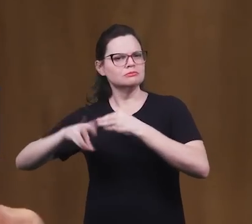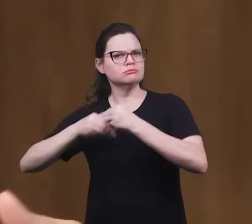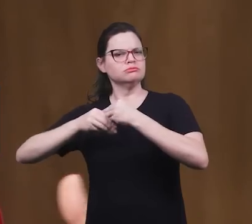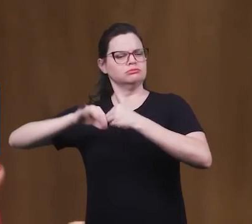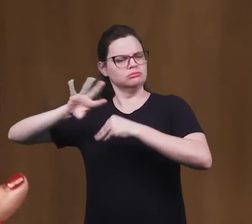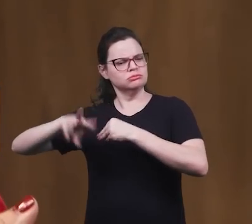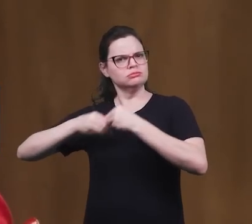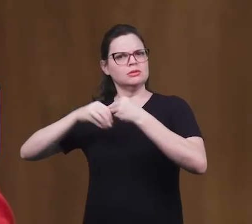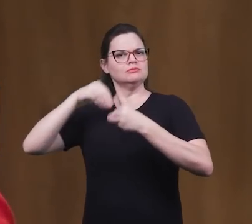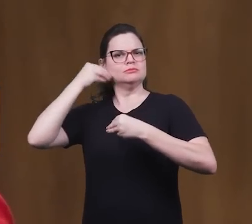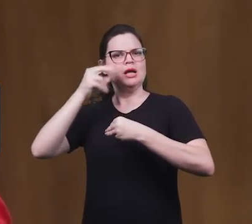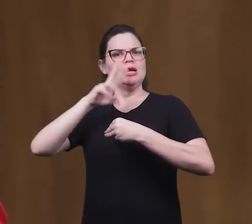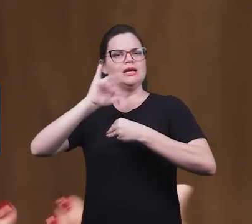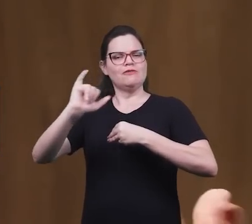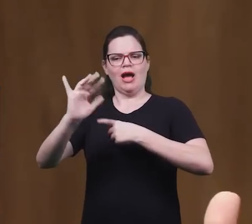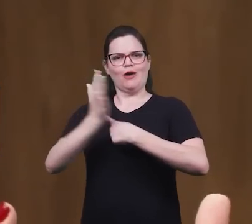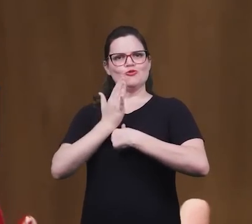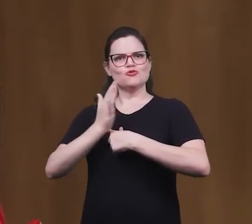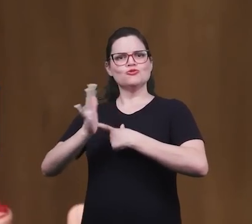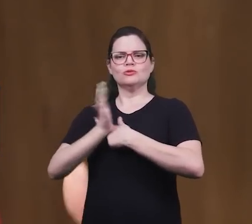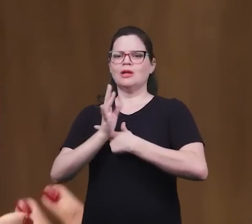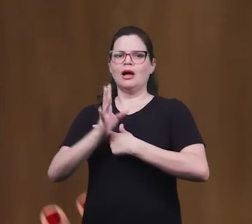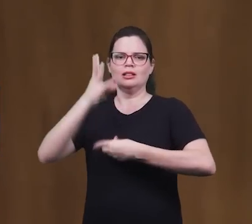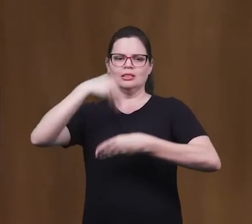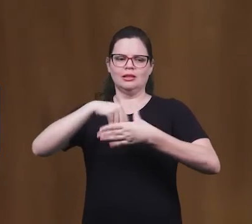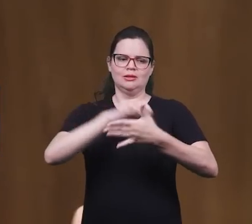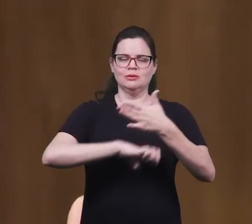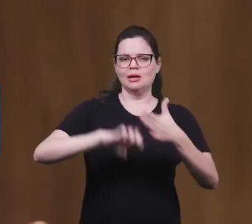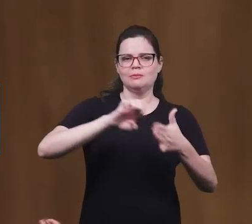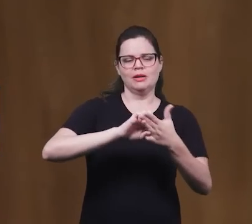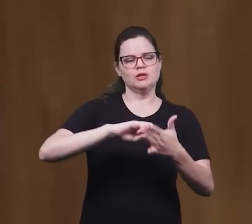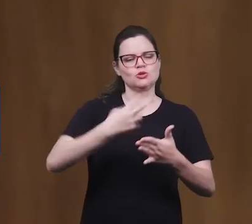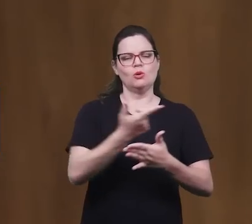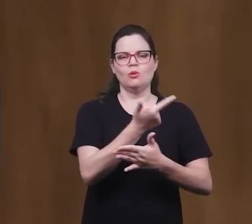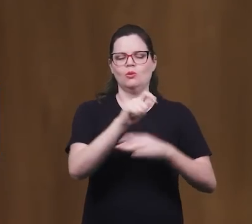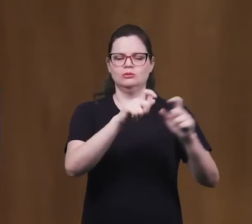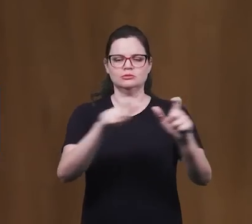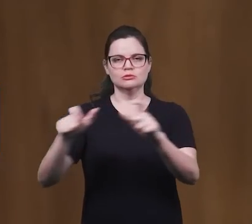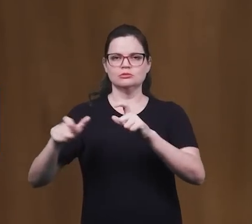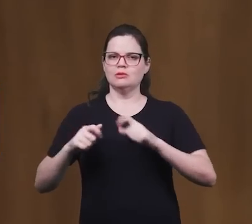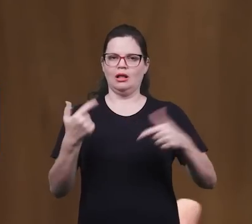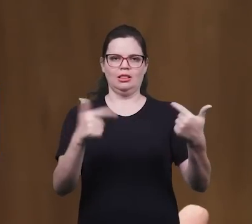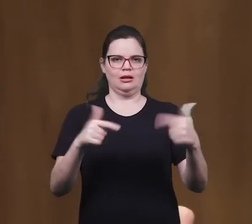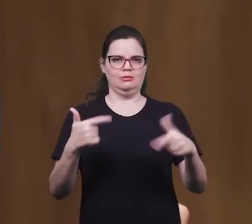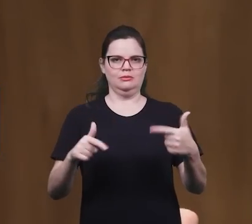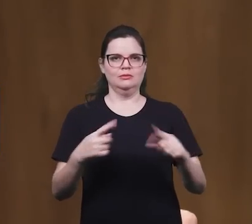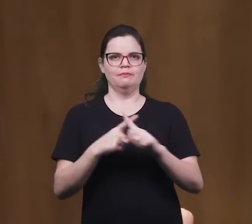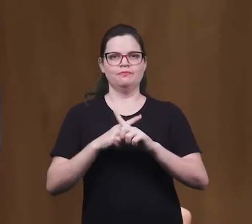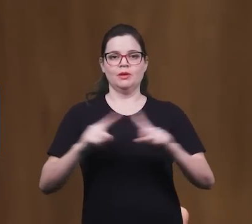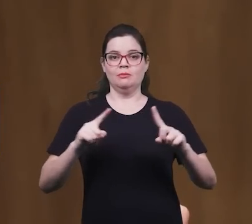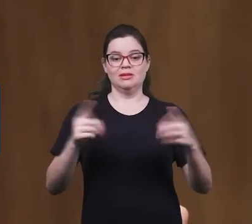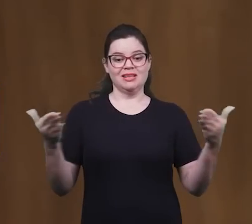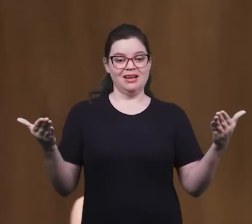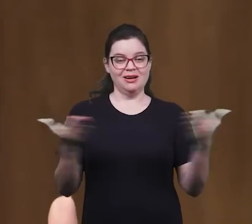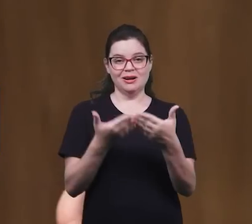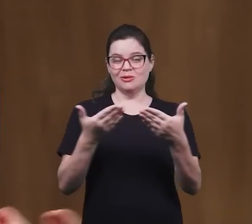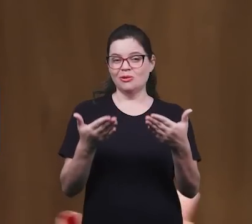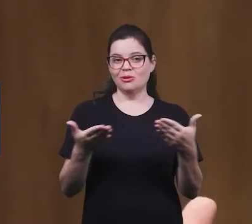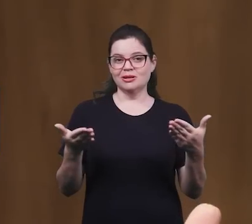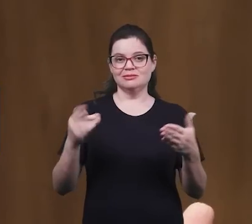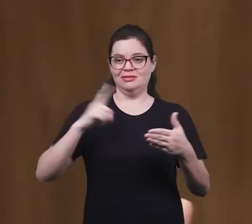outros cursos que vão fazer diferença nas empresas, nos lugares onde estão trabalhando, especialmente nesse tempo que nós